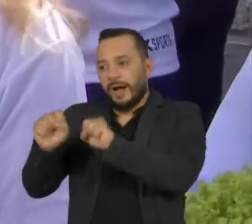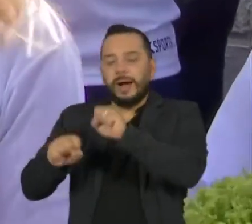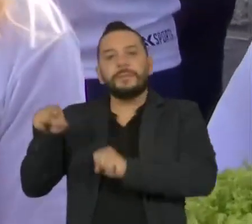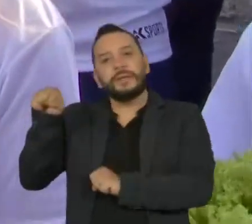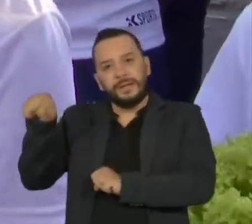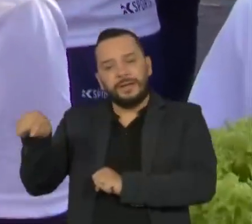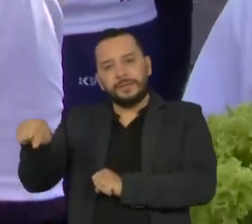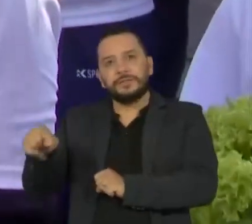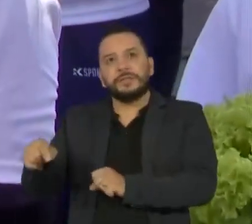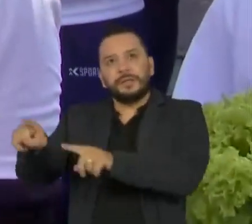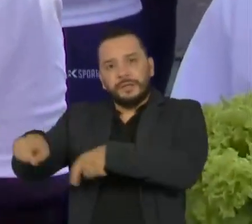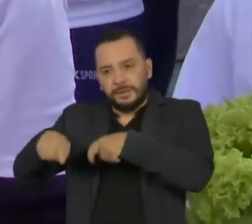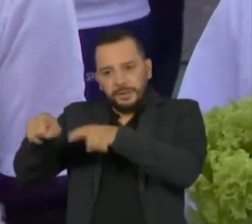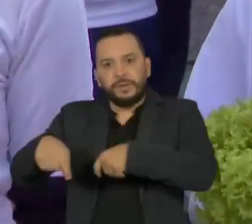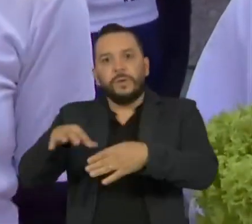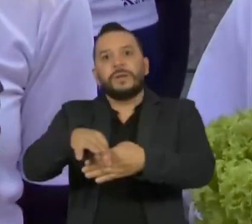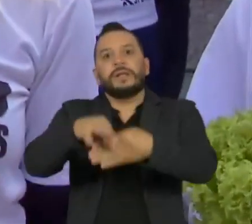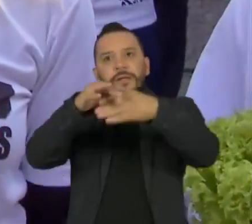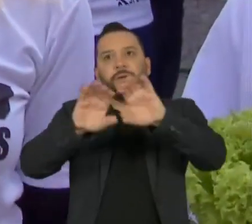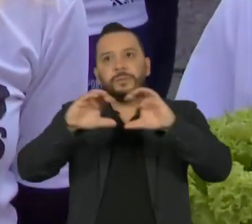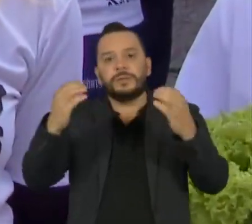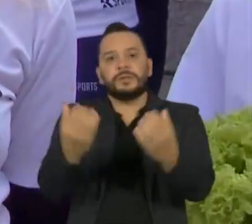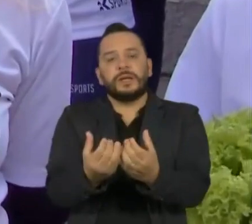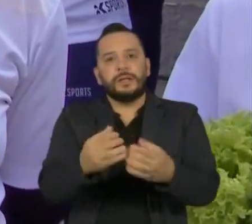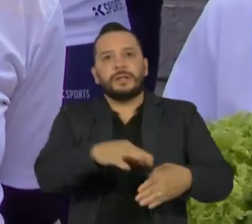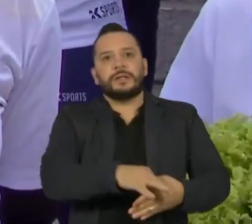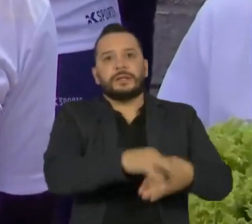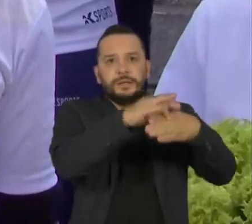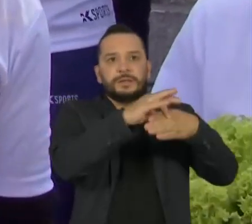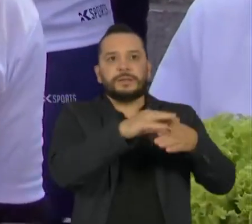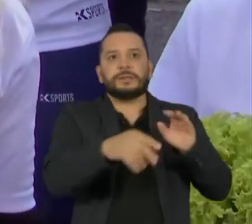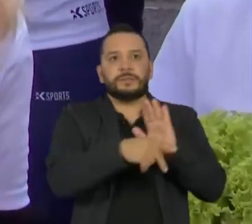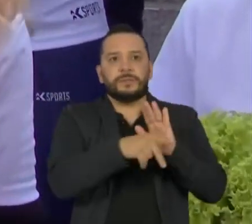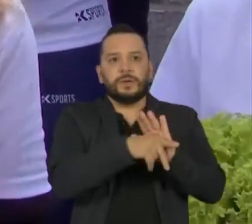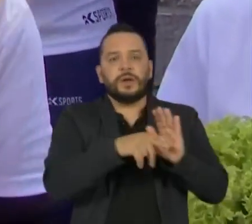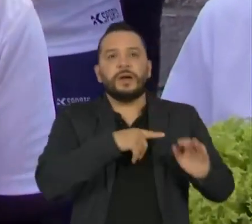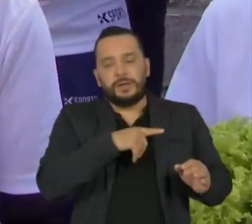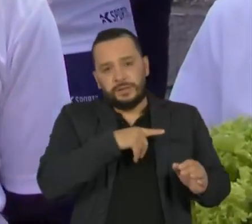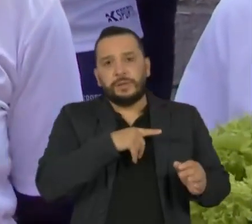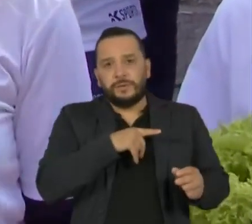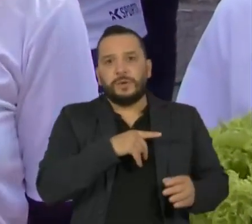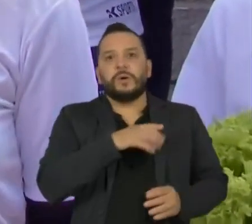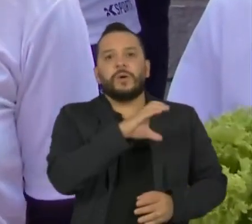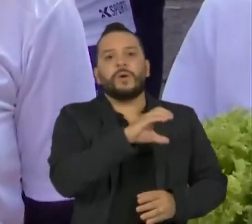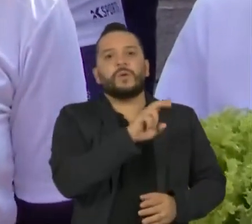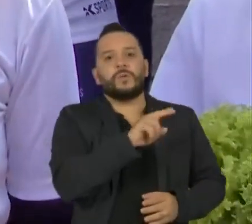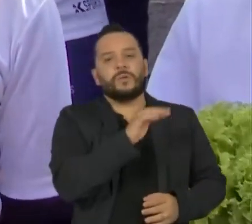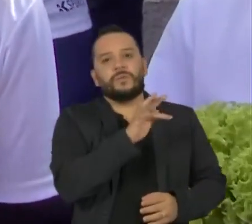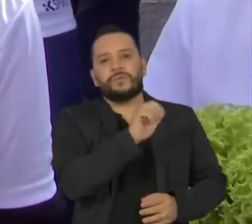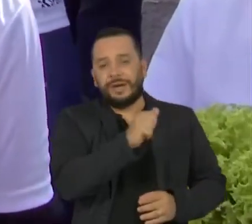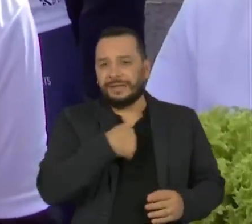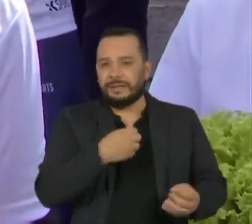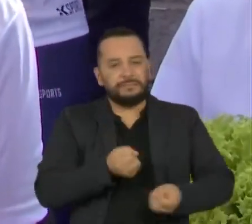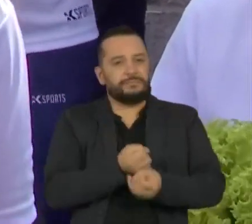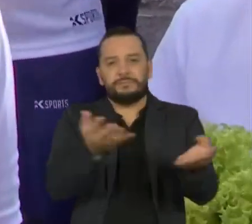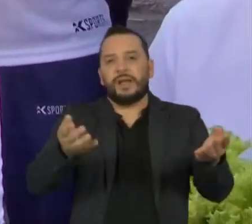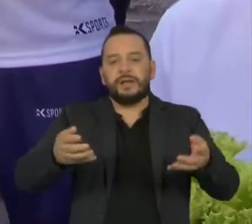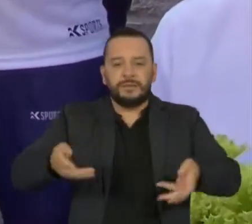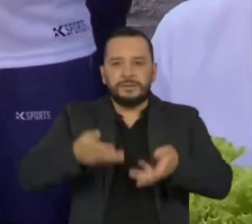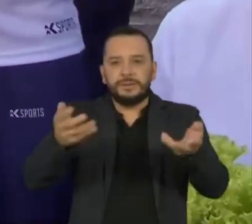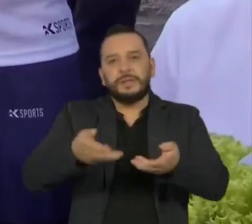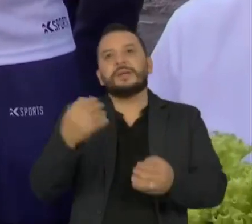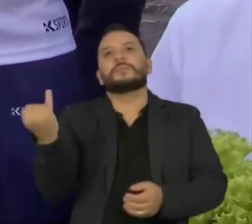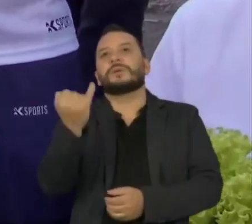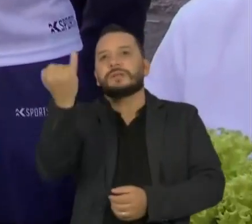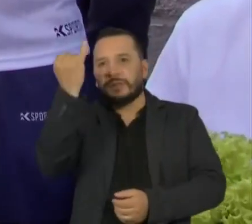líderes comunitários, com a liderança da CUFA, para eles fizeram a distribuição de hortaliças, é muito